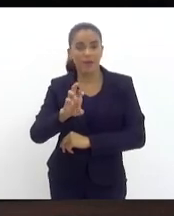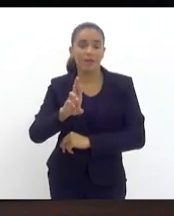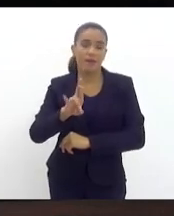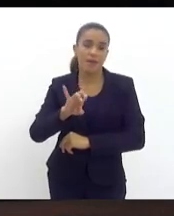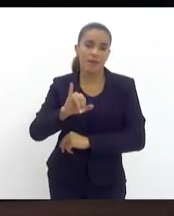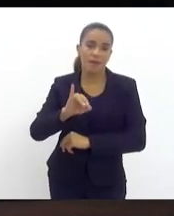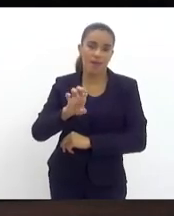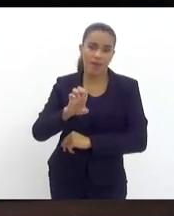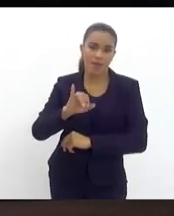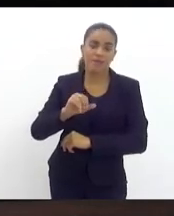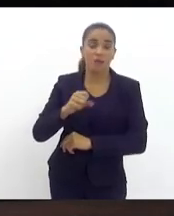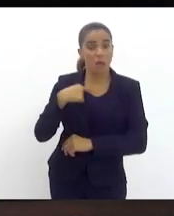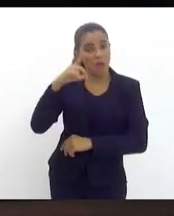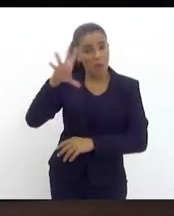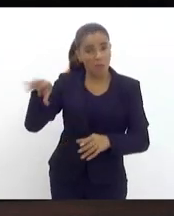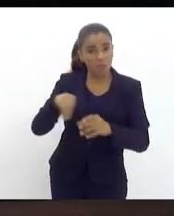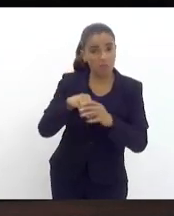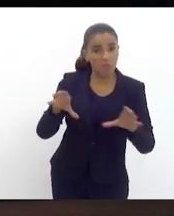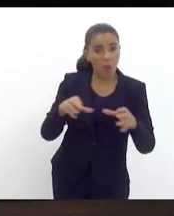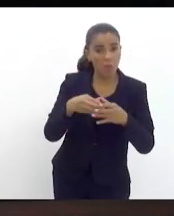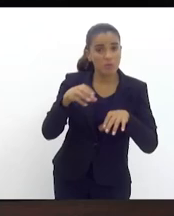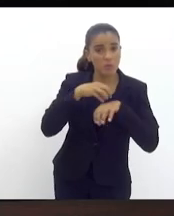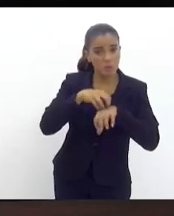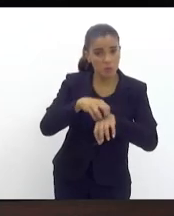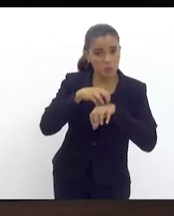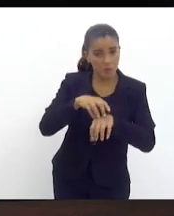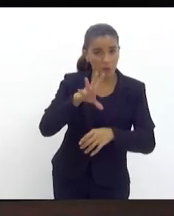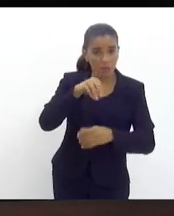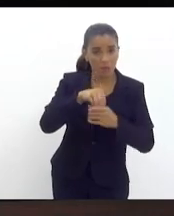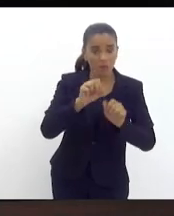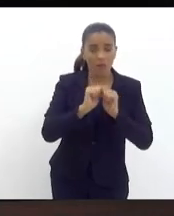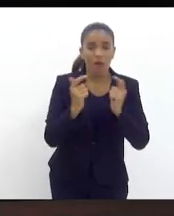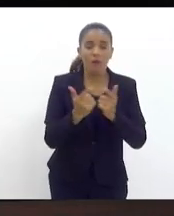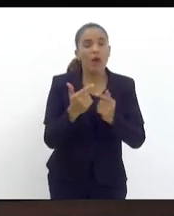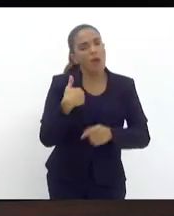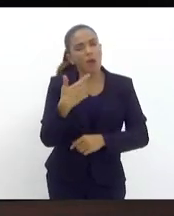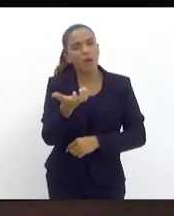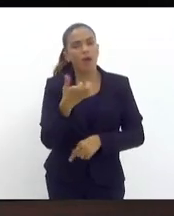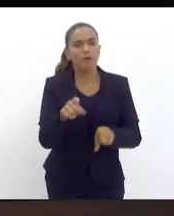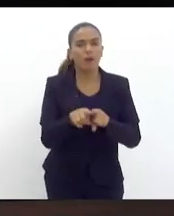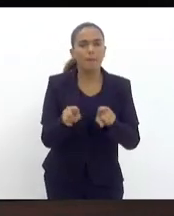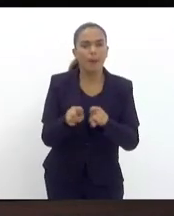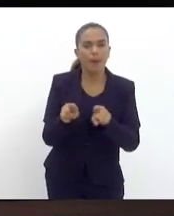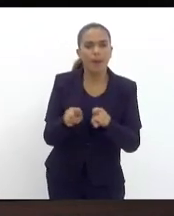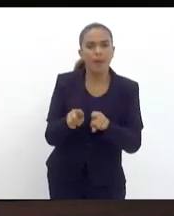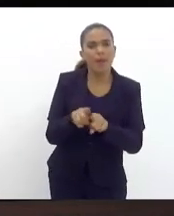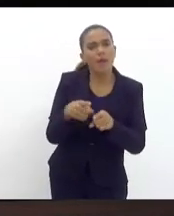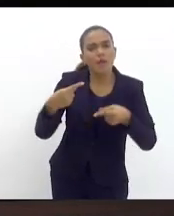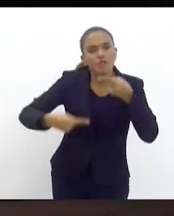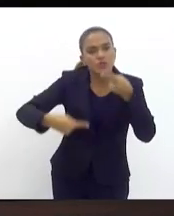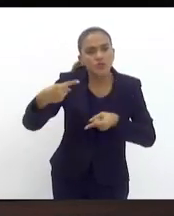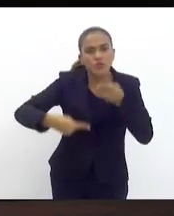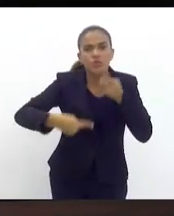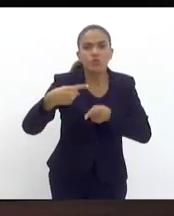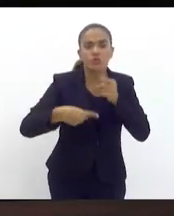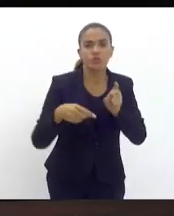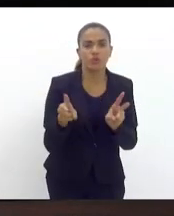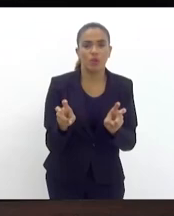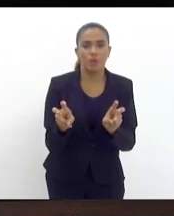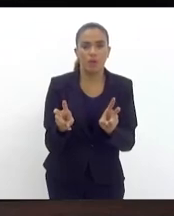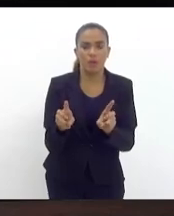sou membro da comissão de transporte aqui na alerj e eu quero trazer para mesa de discussão porque